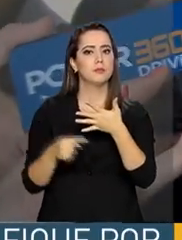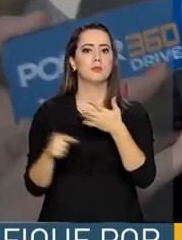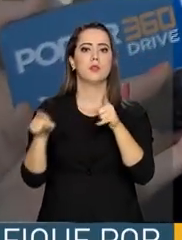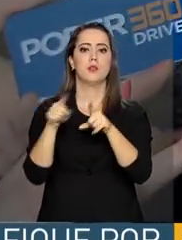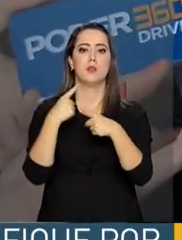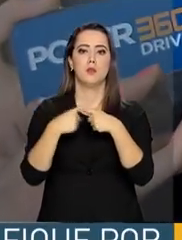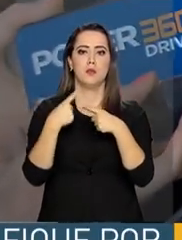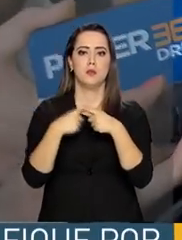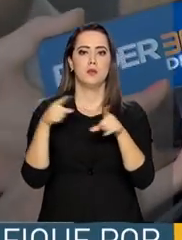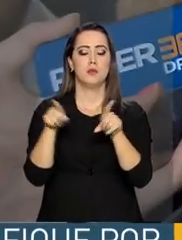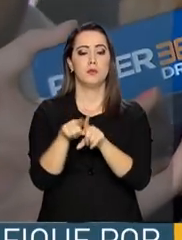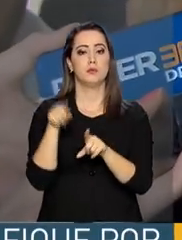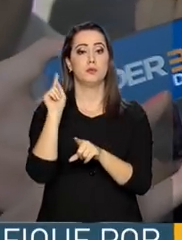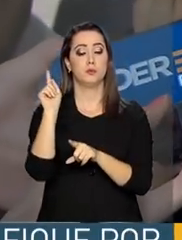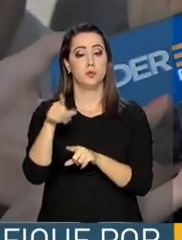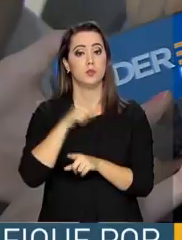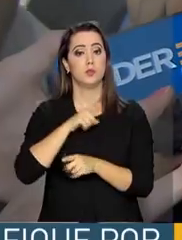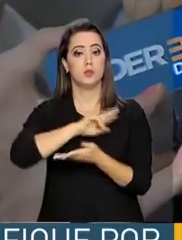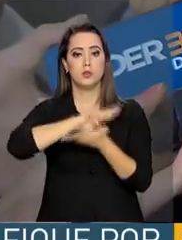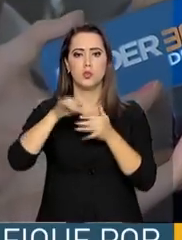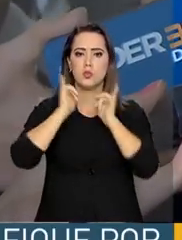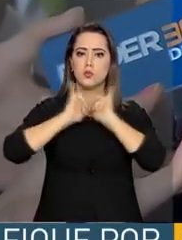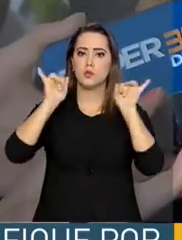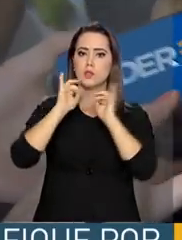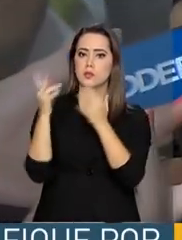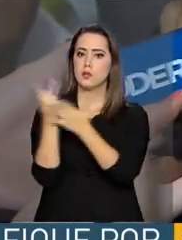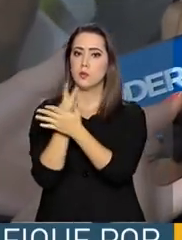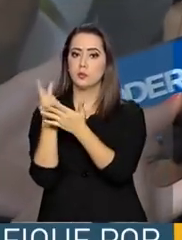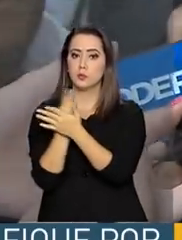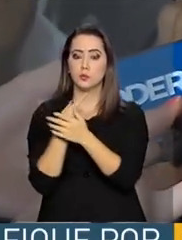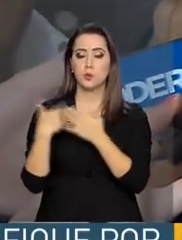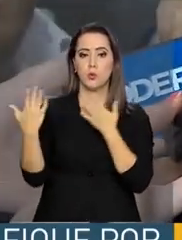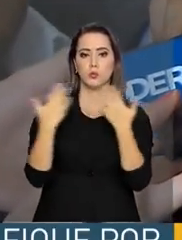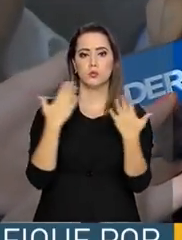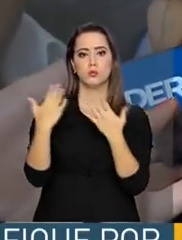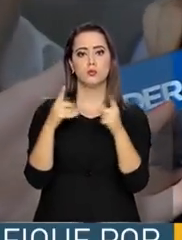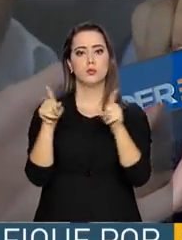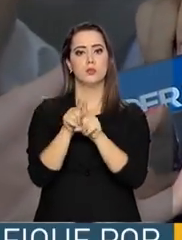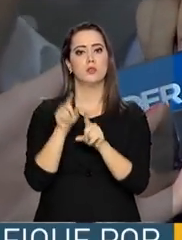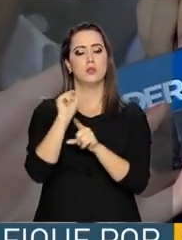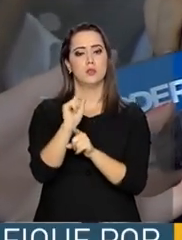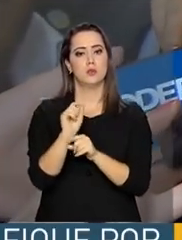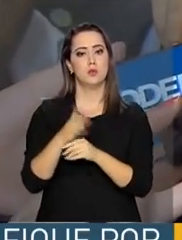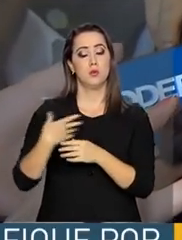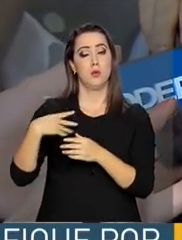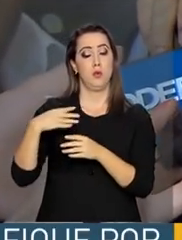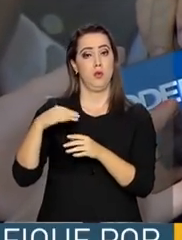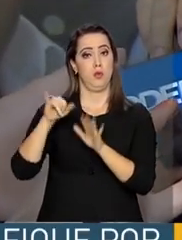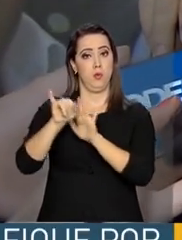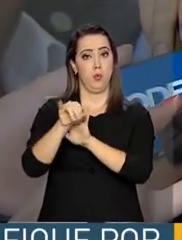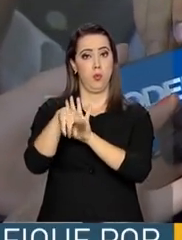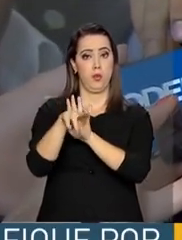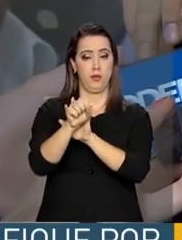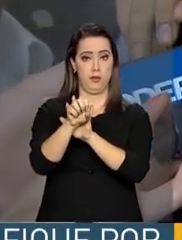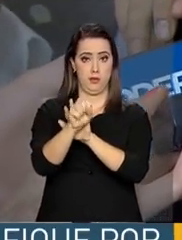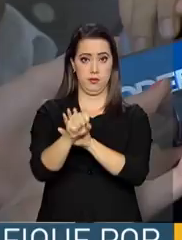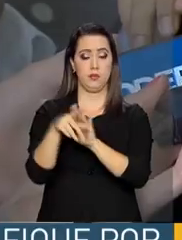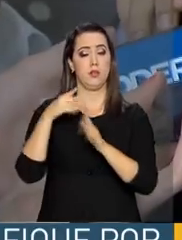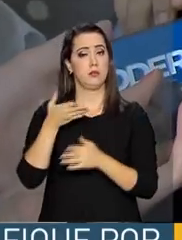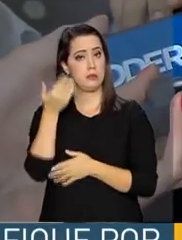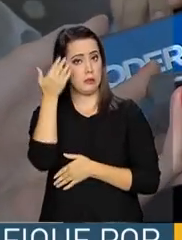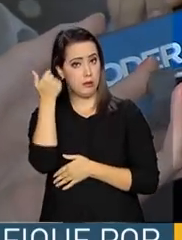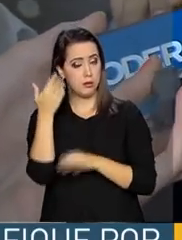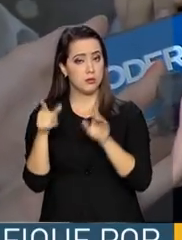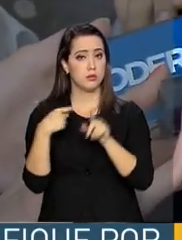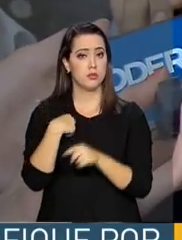porque eu vejo que há uma divulgação equivocada em relação à Previdência Social. Aliás, há poucos dias eu